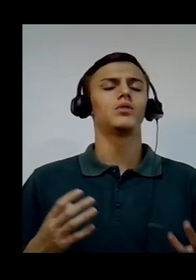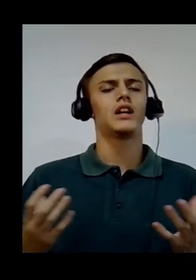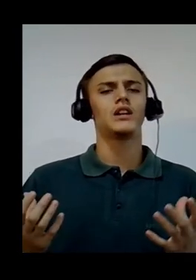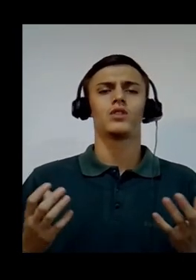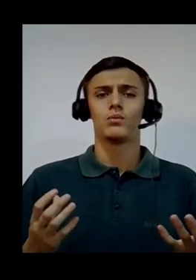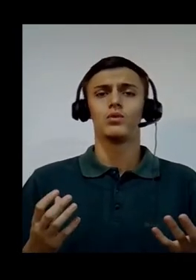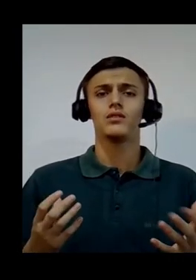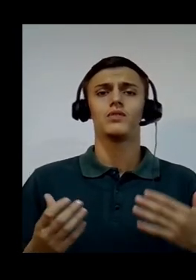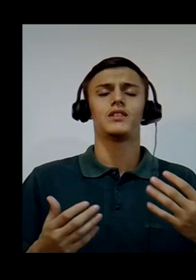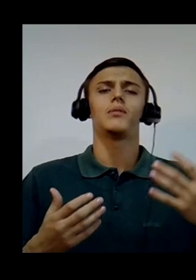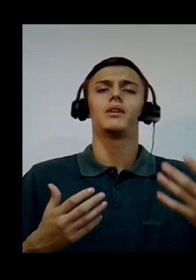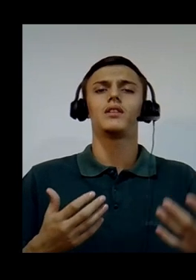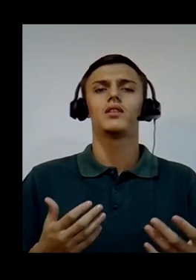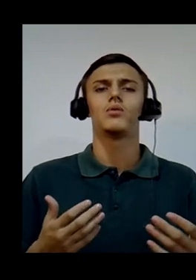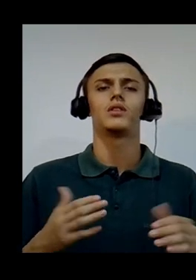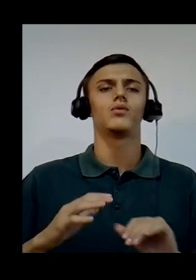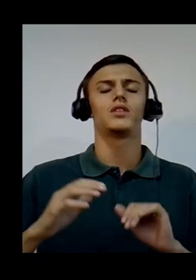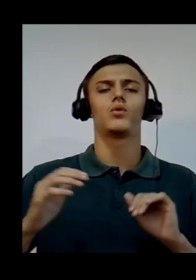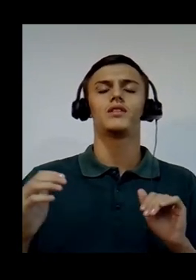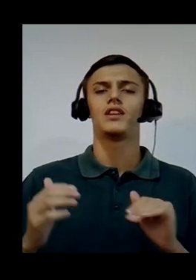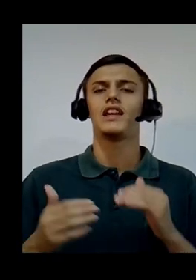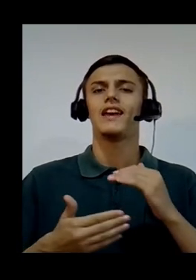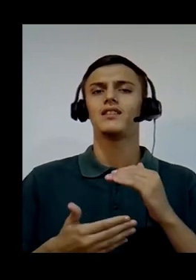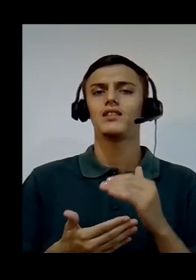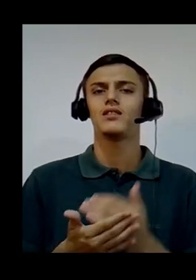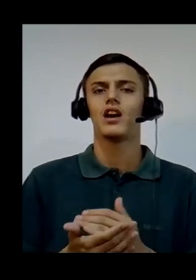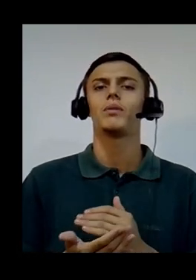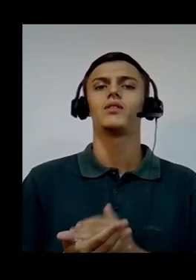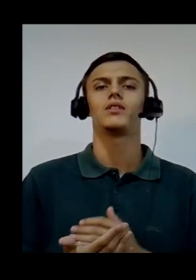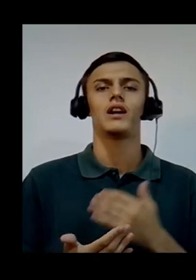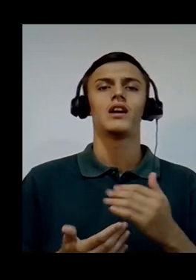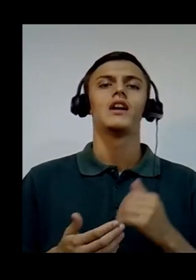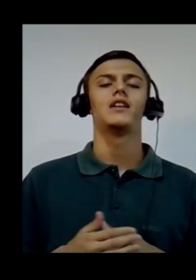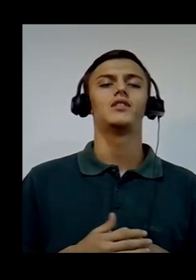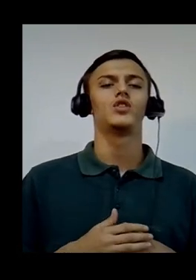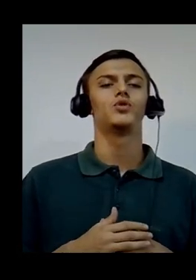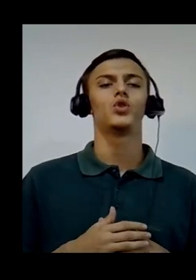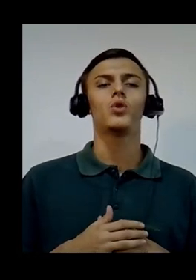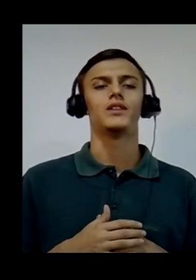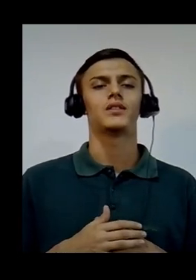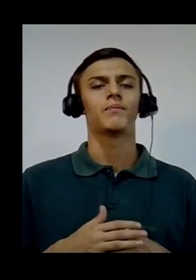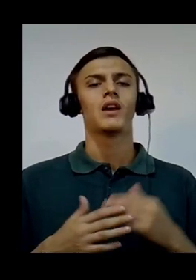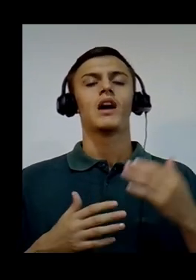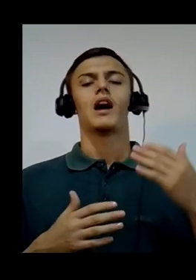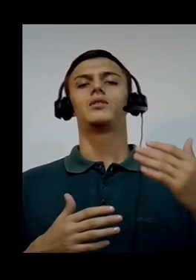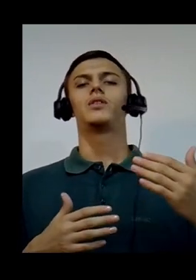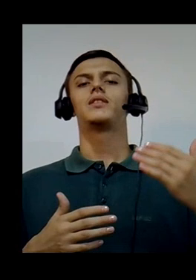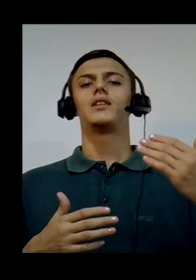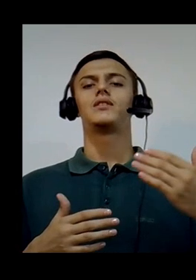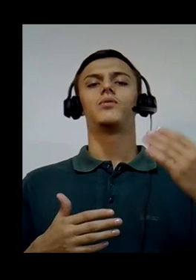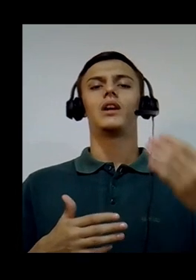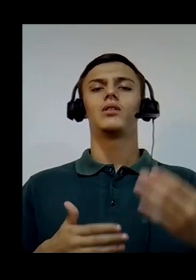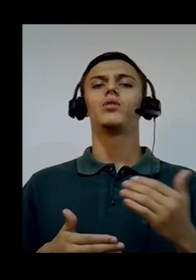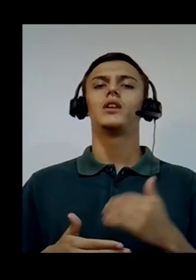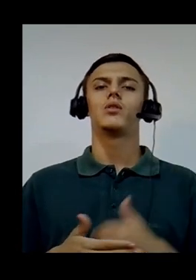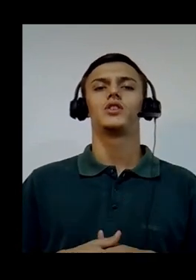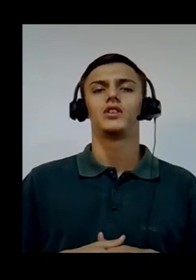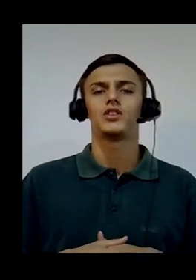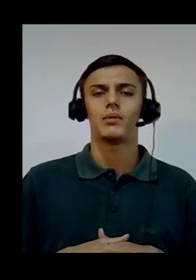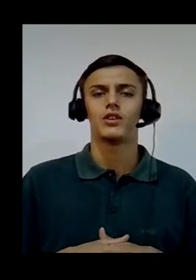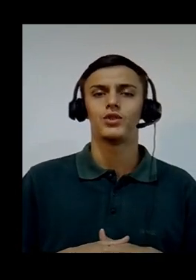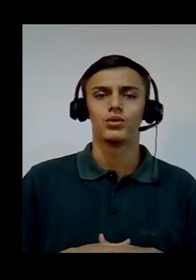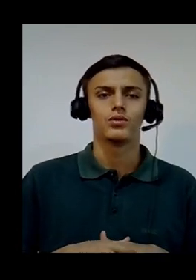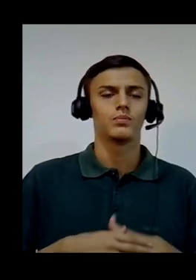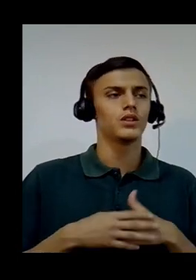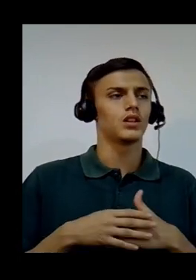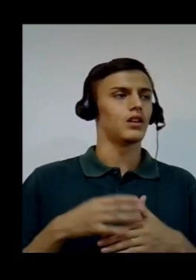bem. O que muda vai ser a ambientação. Então, você conhecer é essencial para evitar esses tipos de ocorrência. A segurança tem que ser valor na